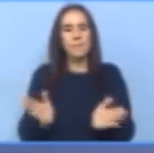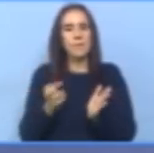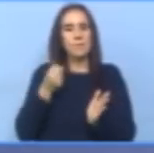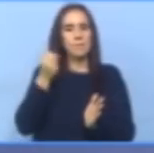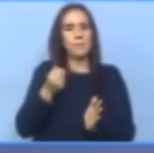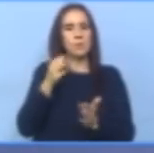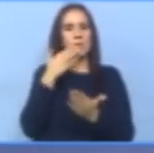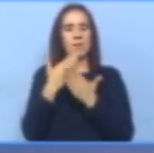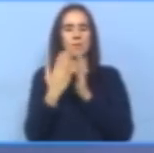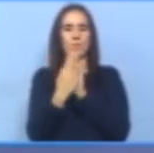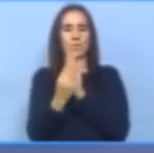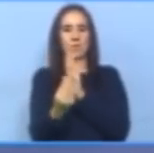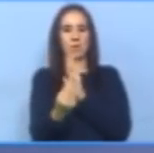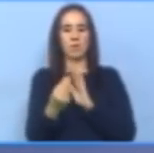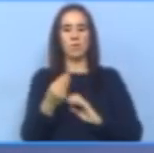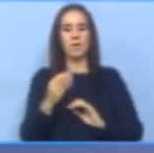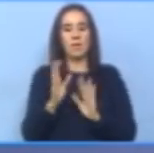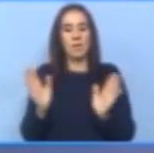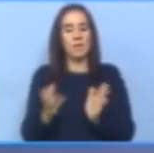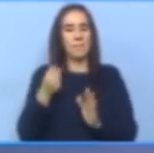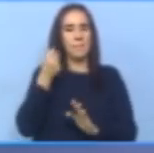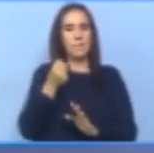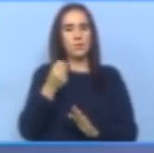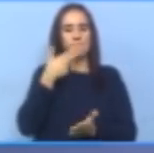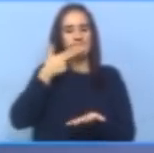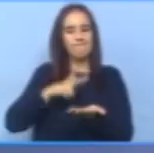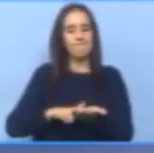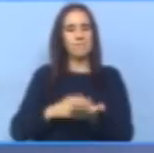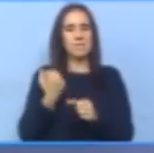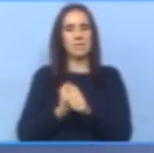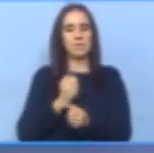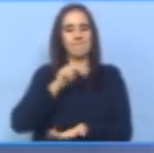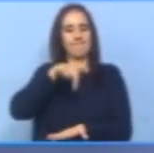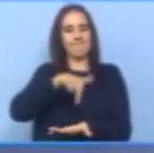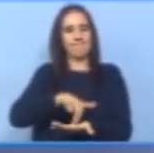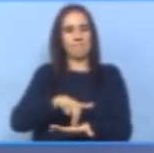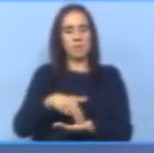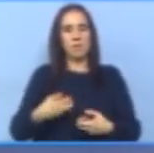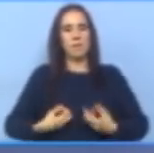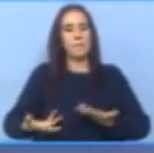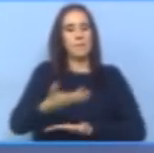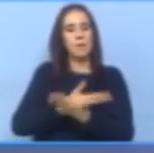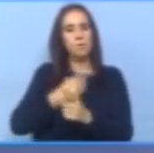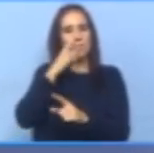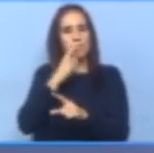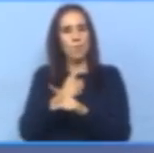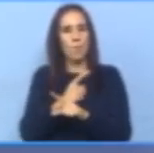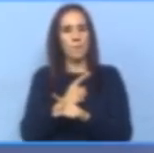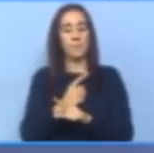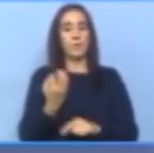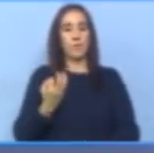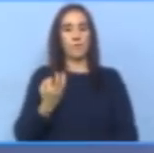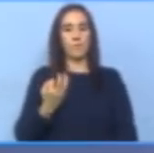modelo. E o serviço do pastor é exatamente estar ali, partilhar, comungar. Portanto, foi buscar